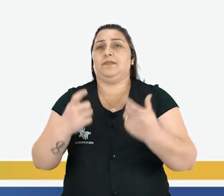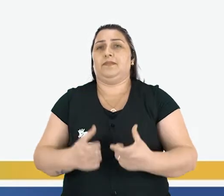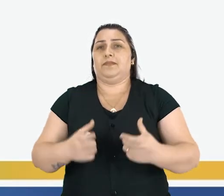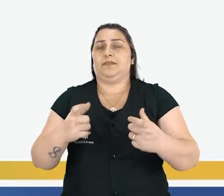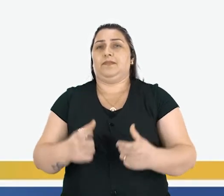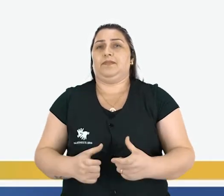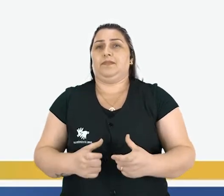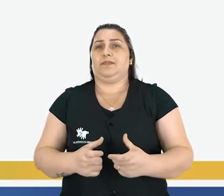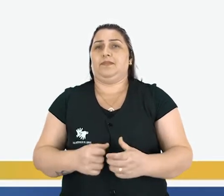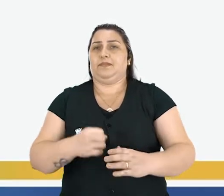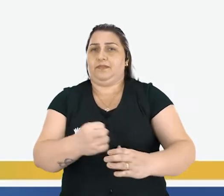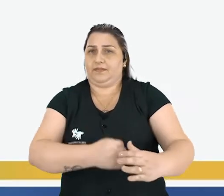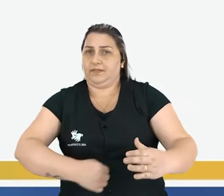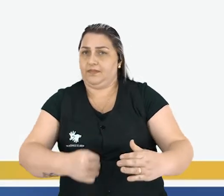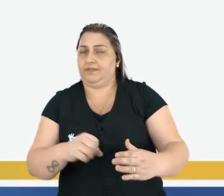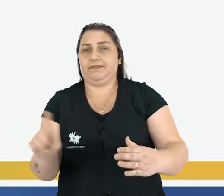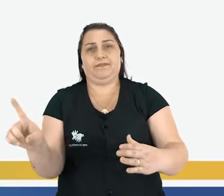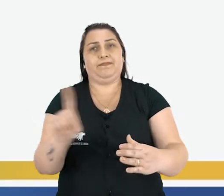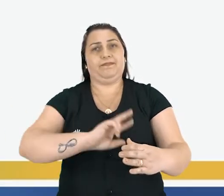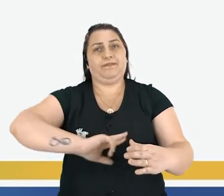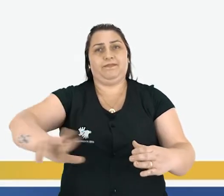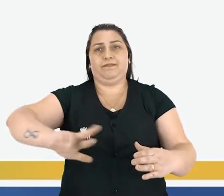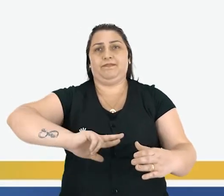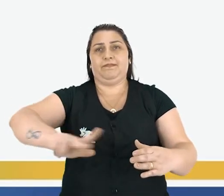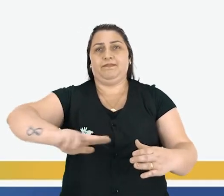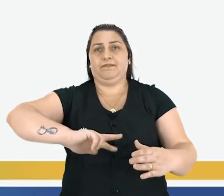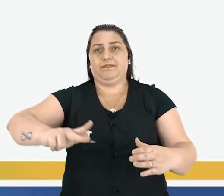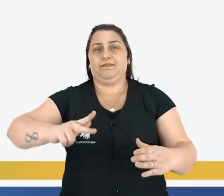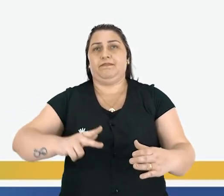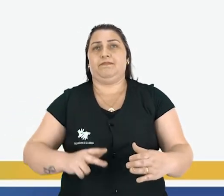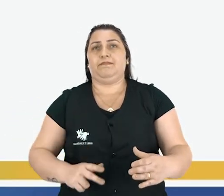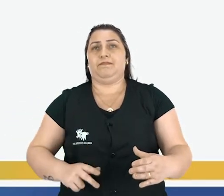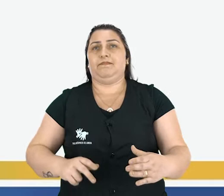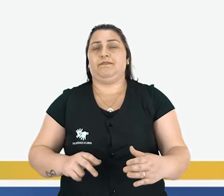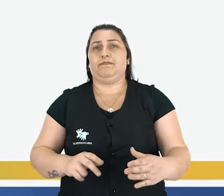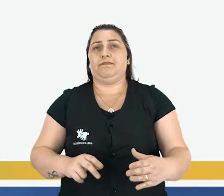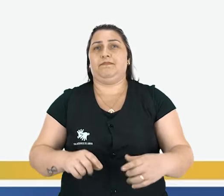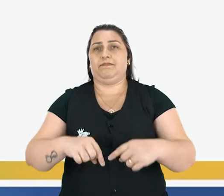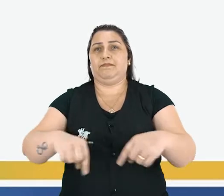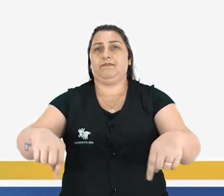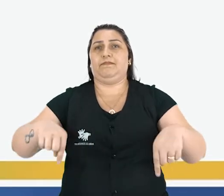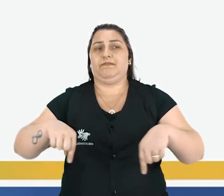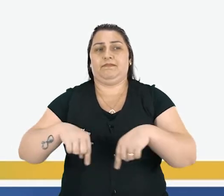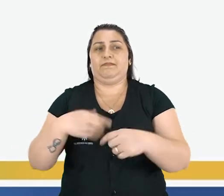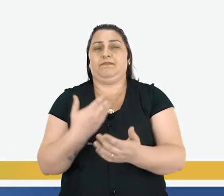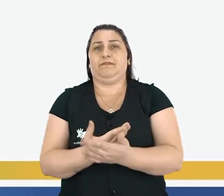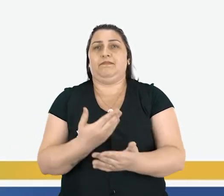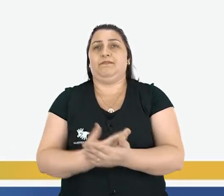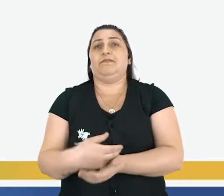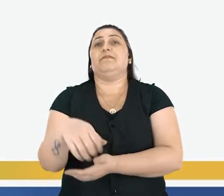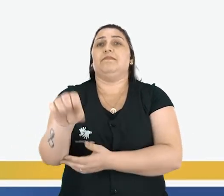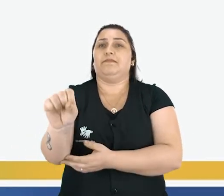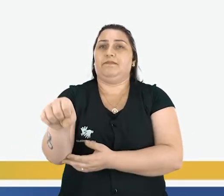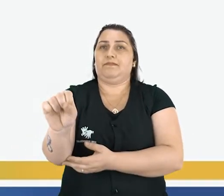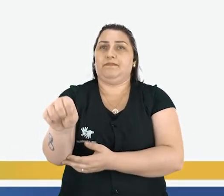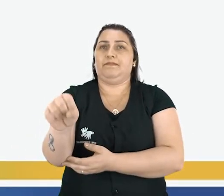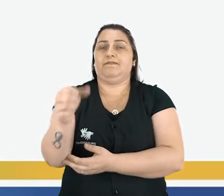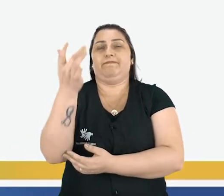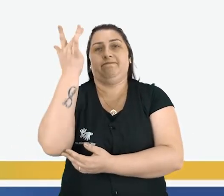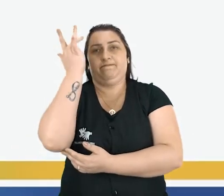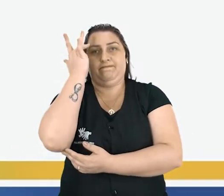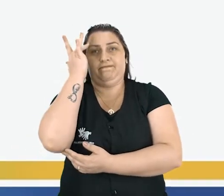essa dependência é a cantina Não não é a cantina sala de aula é a sala de aula